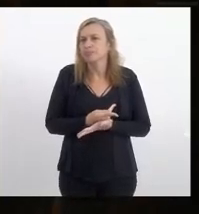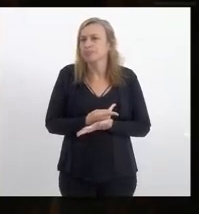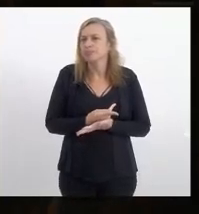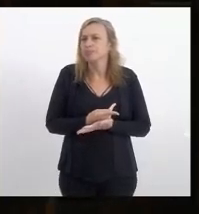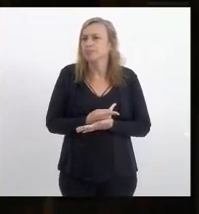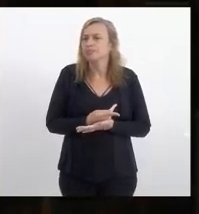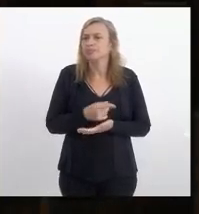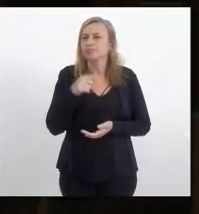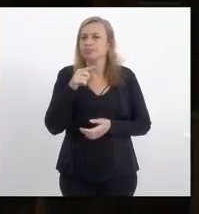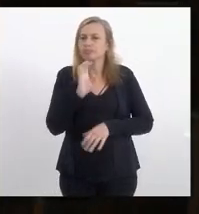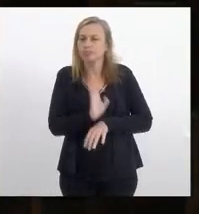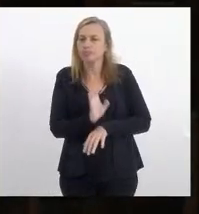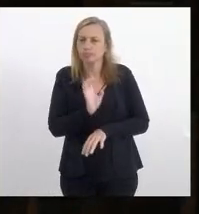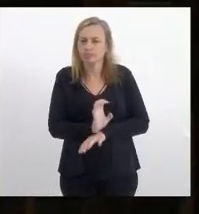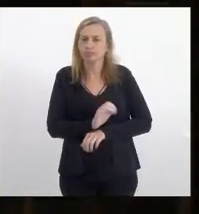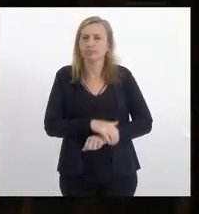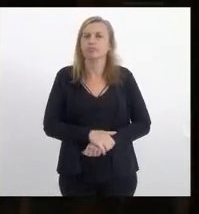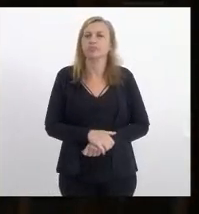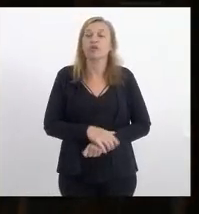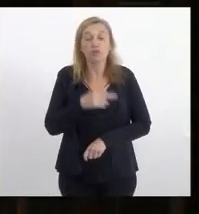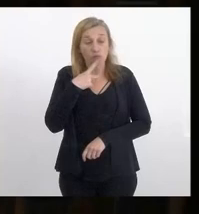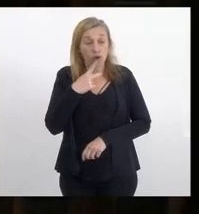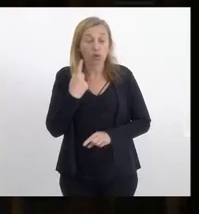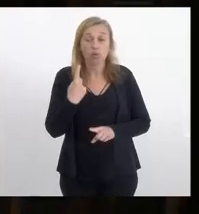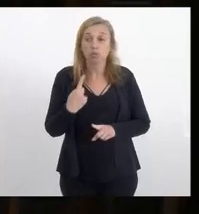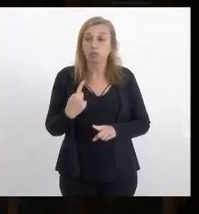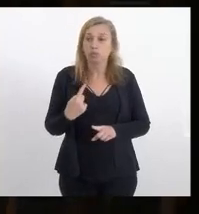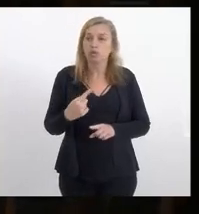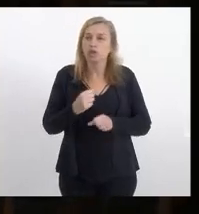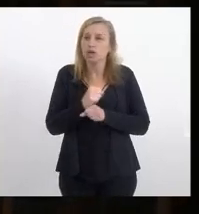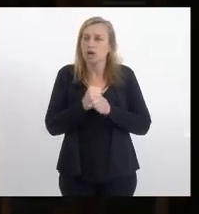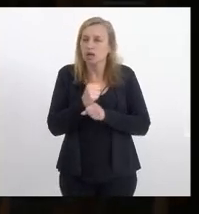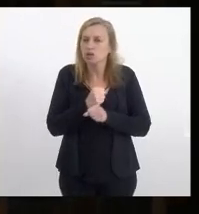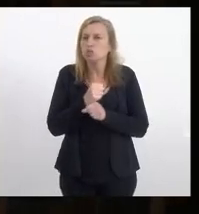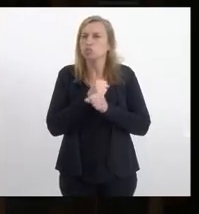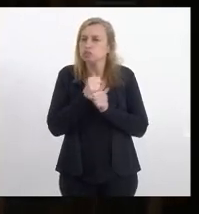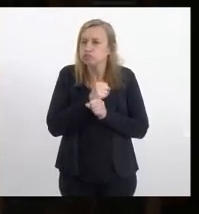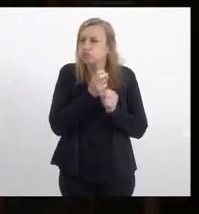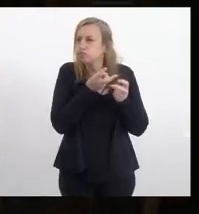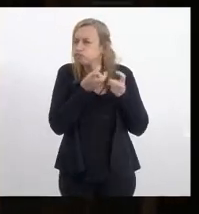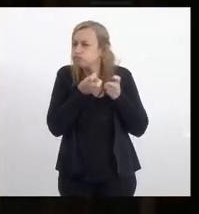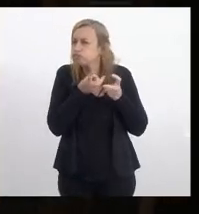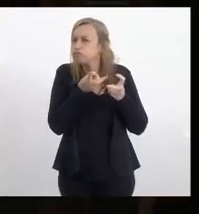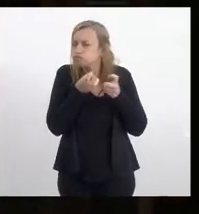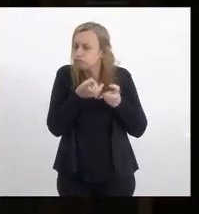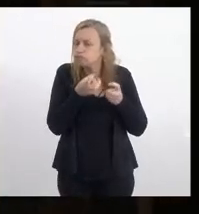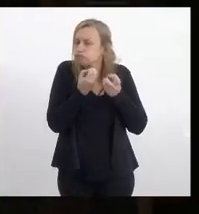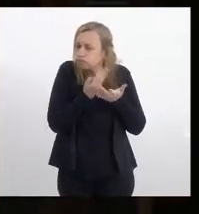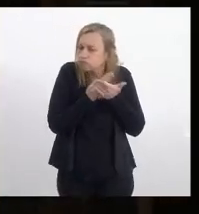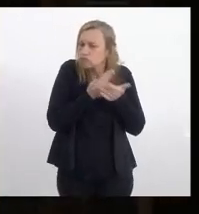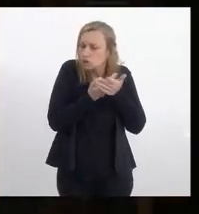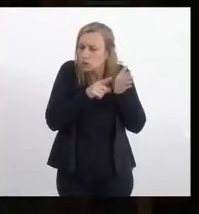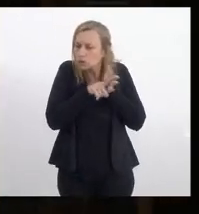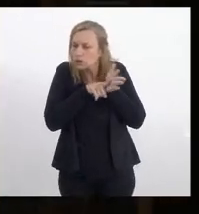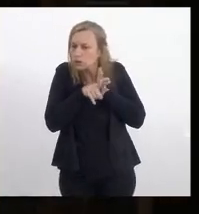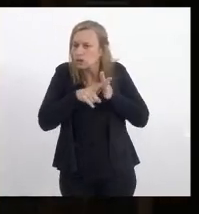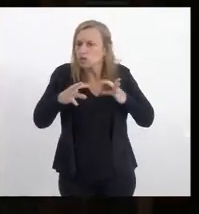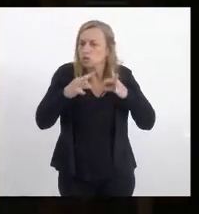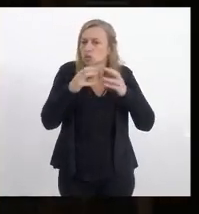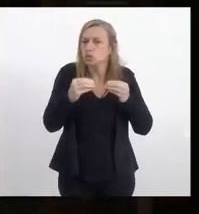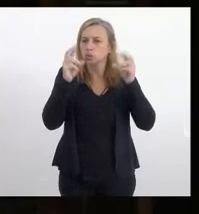equivocada que nesse estado falou isso por anos e anos observando estudante analisando esses